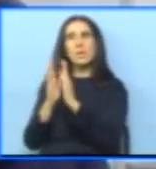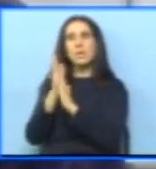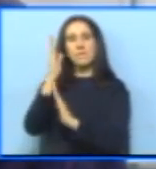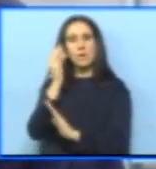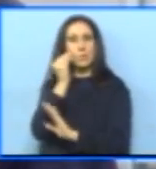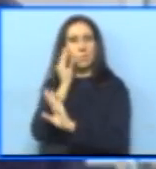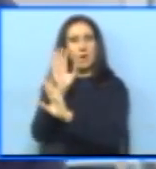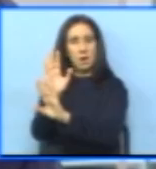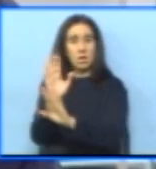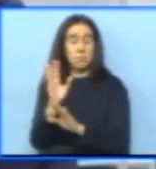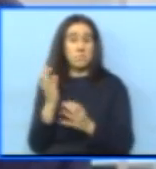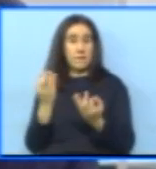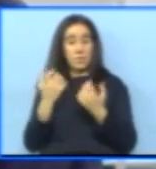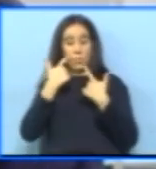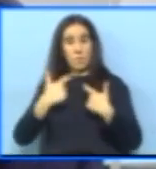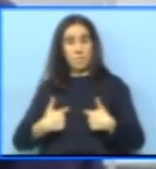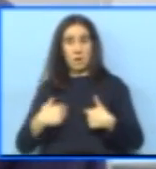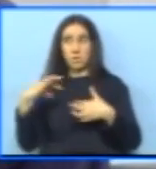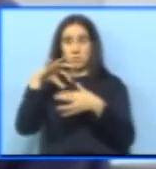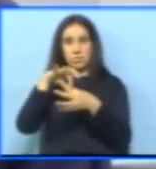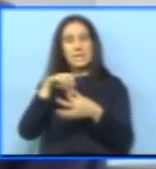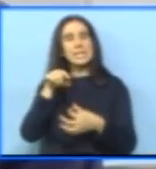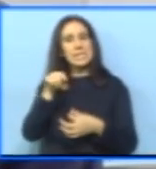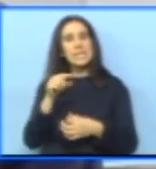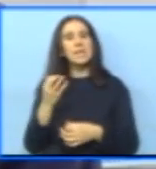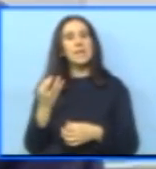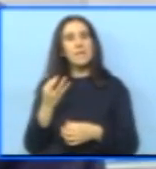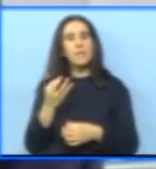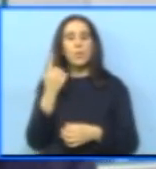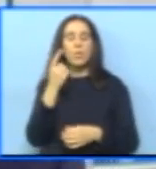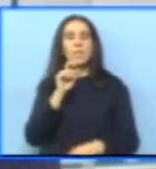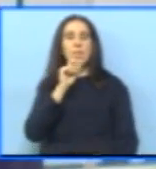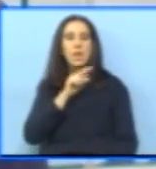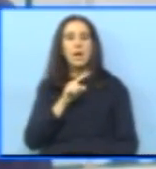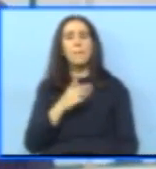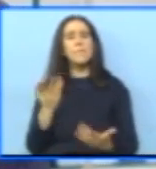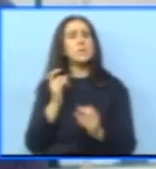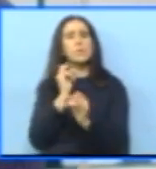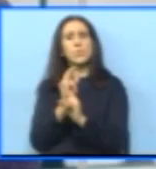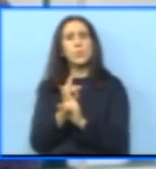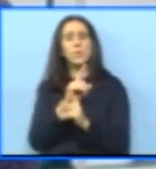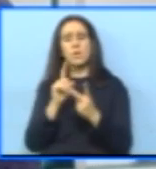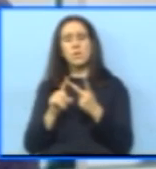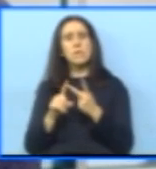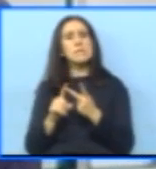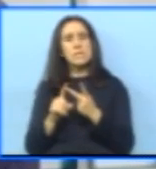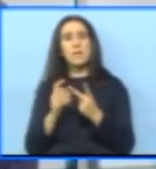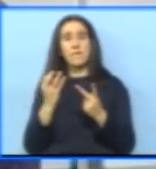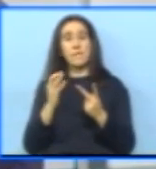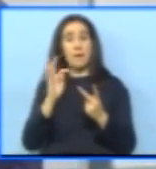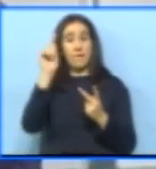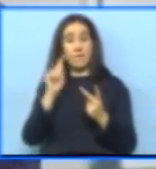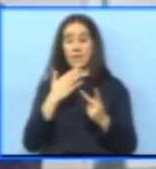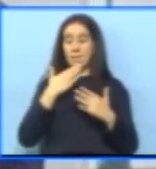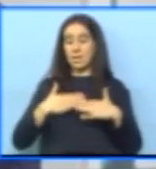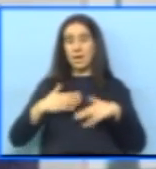dimensão também constitutiva do humano, e essa seria uma das vias, mas a outra é que a fé também verdadeiramente se